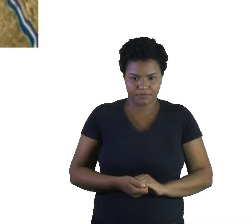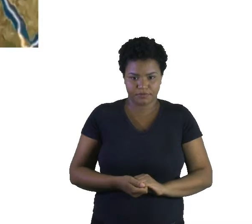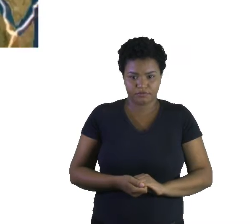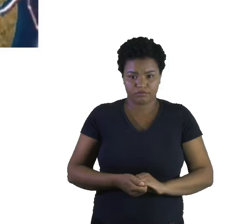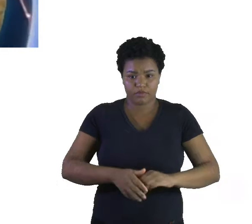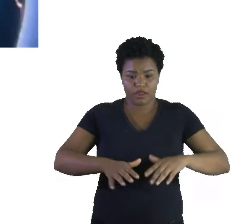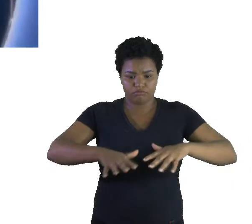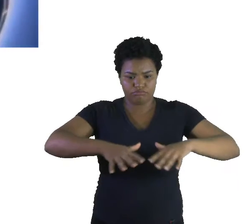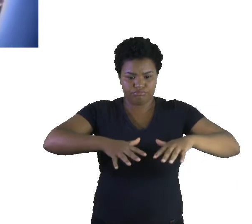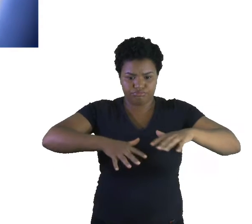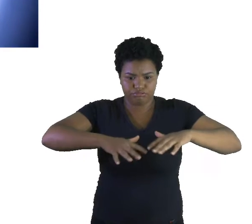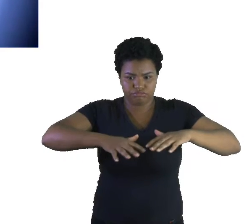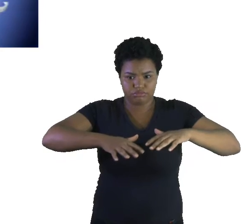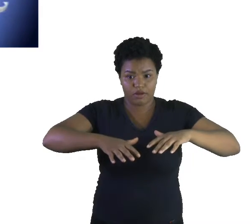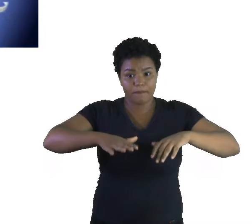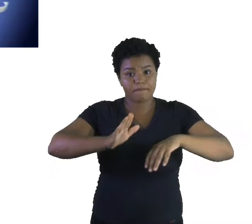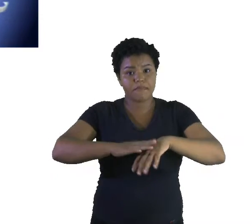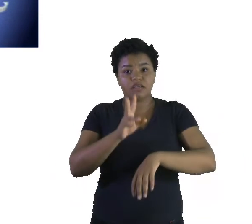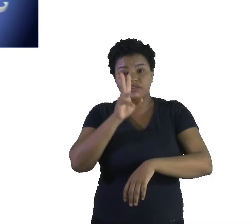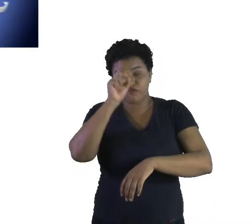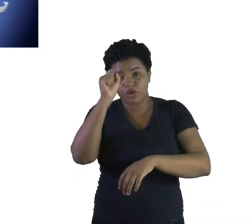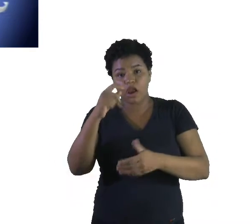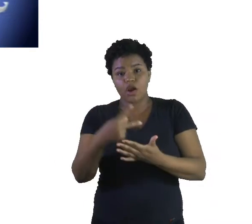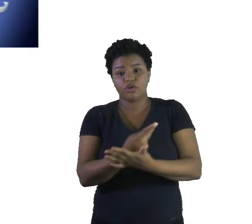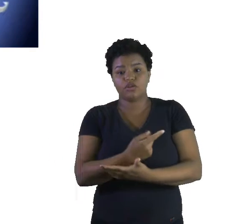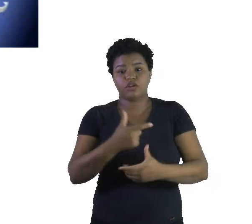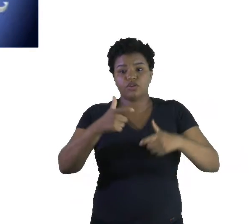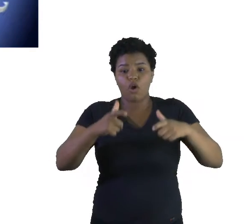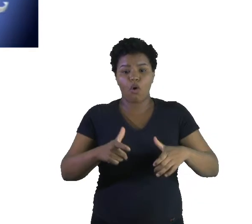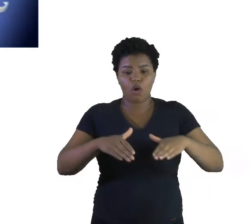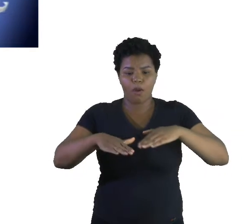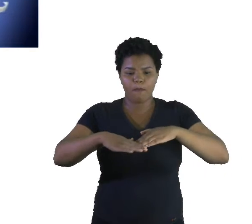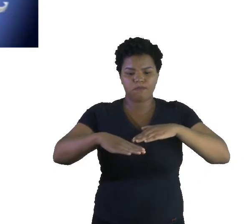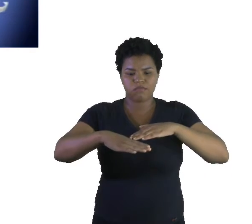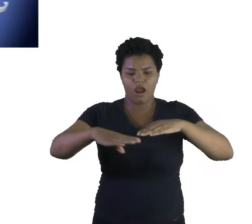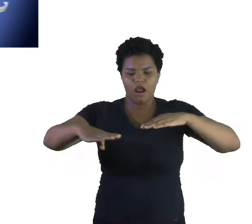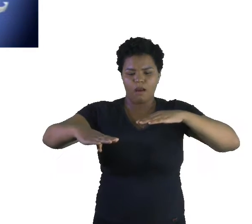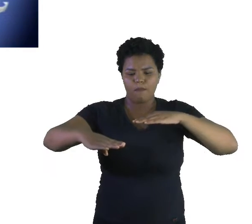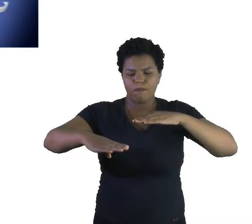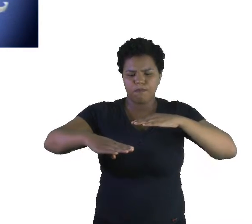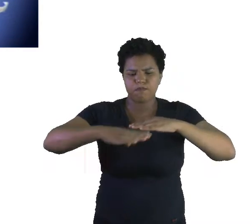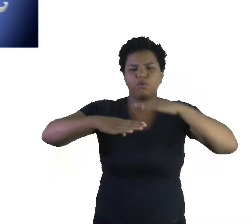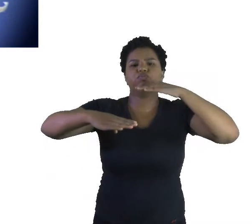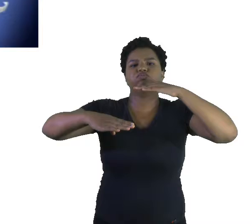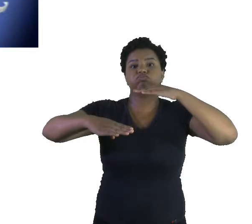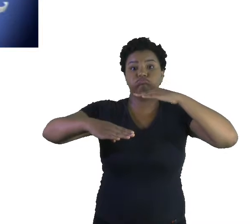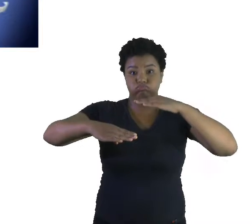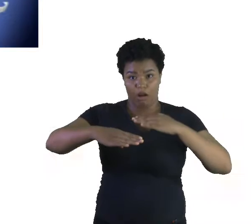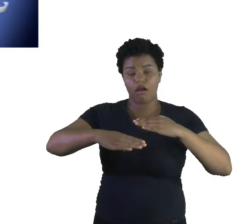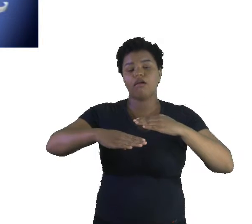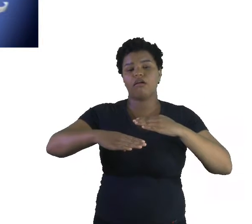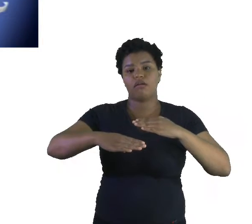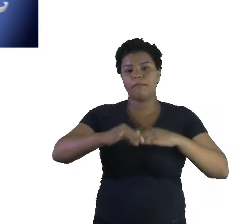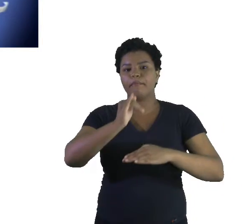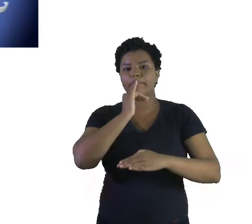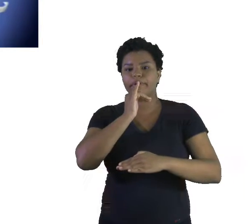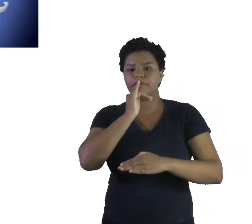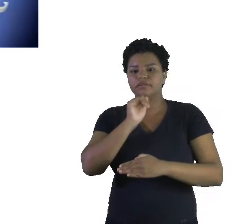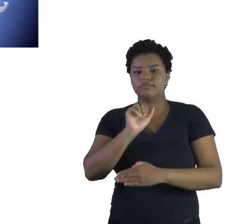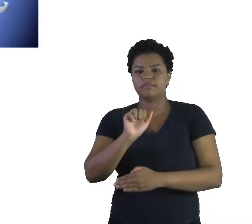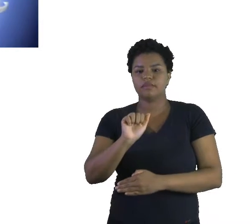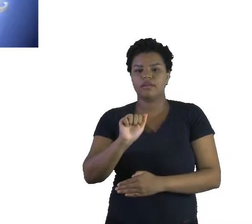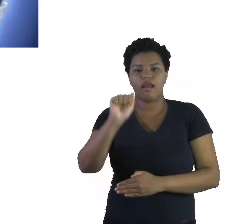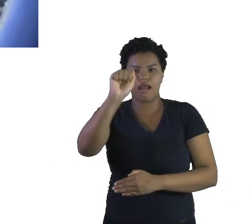Tremores de terra mais fortes podem ocorrer onde as placas tectônicas se aproximam e colidem umas com as outras, como por exemplo na Ásia,